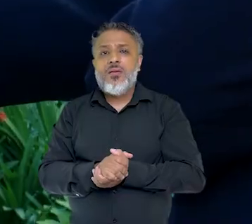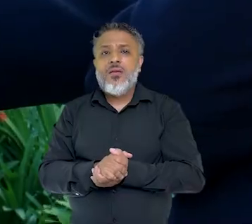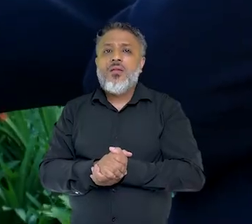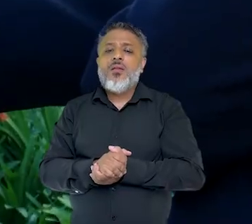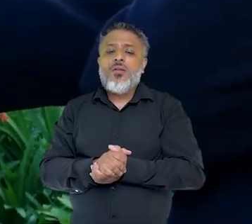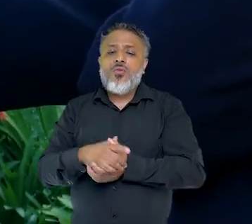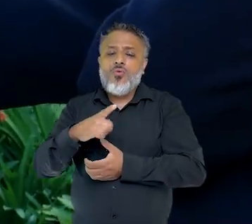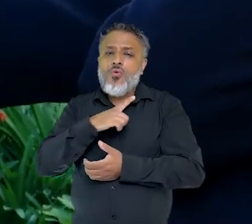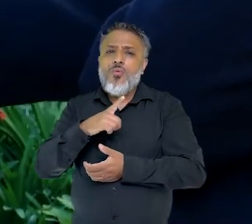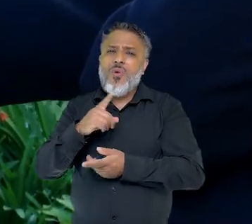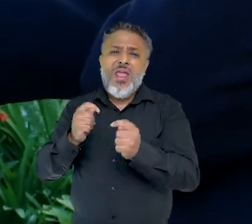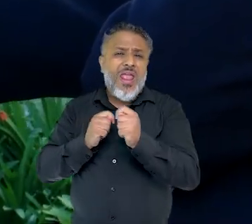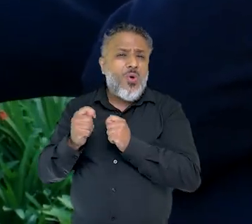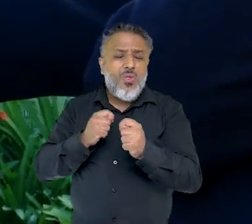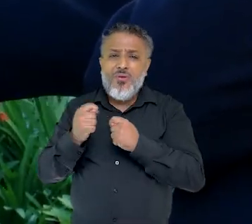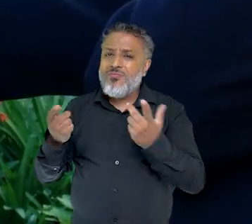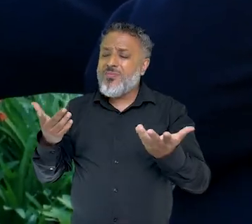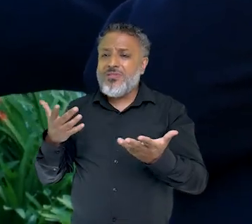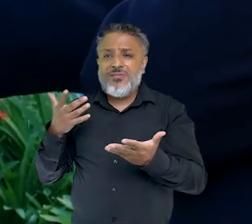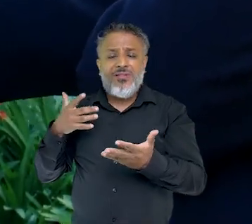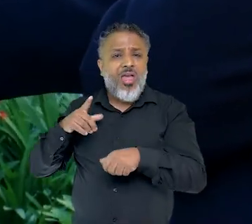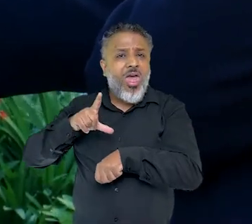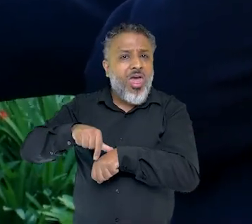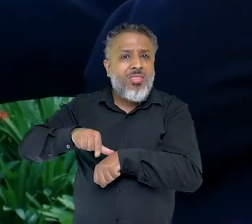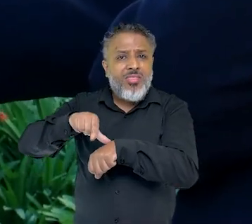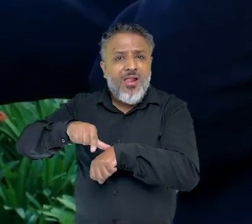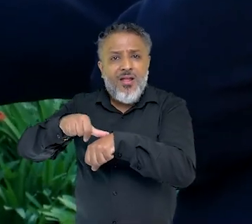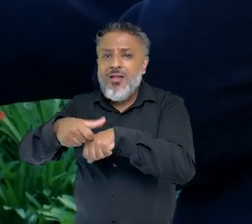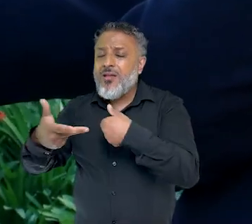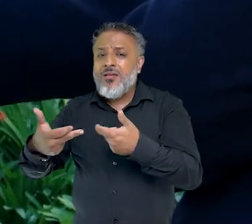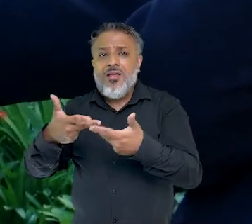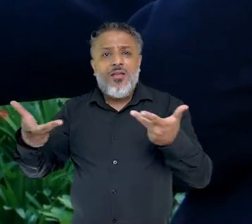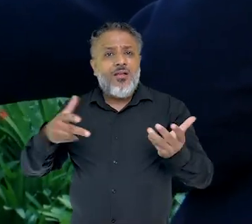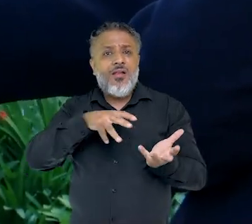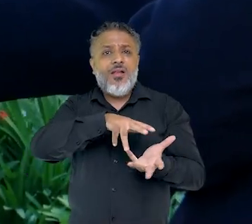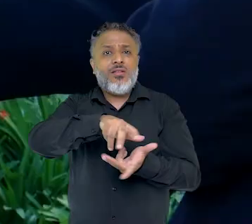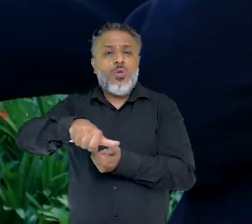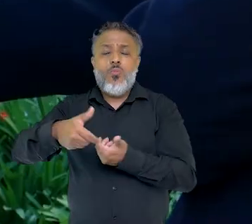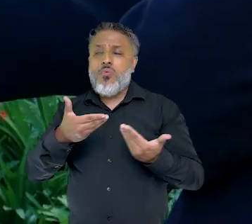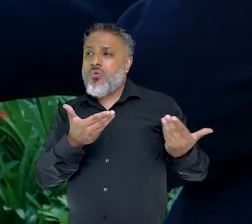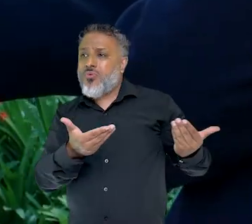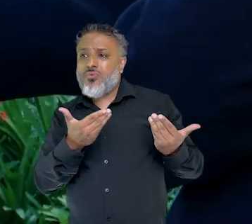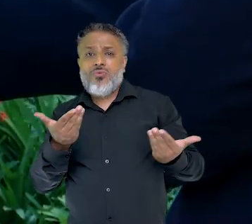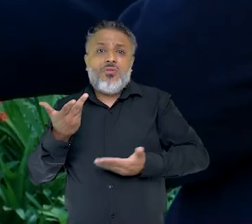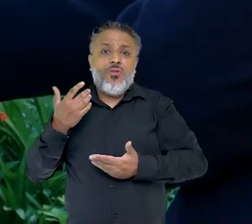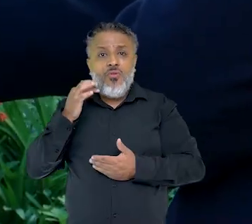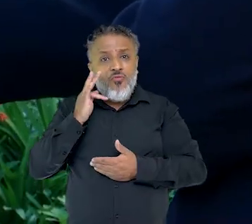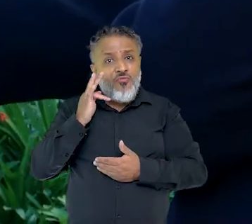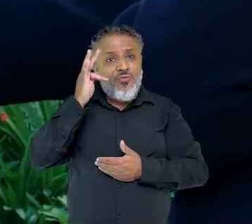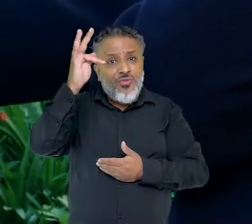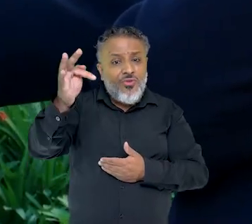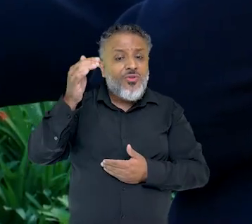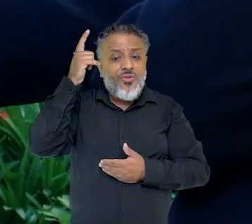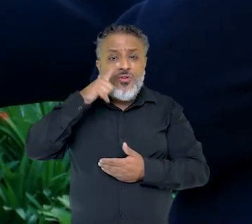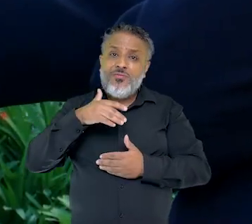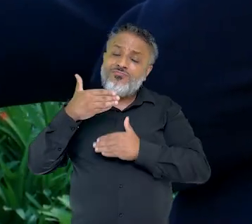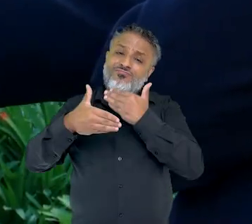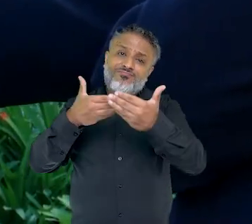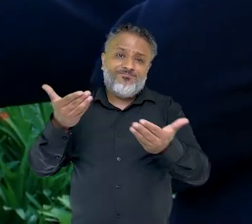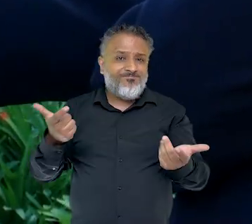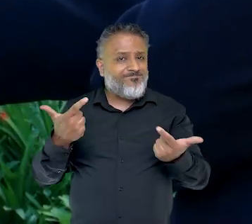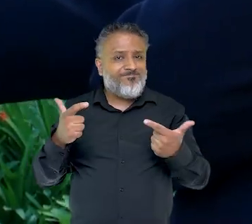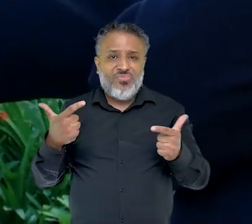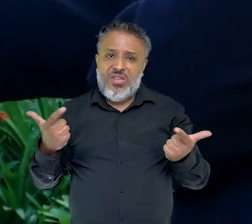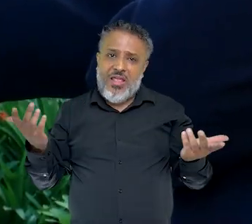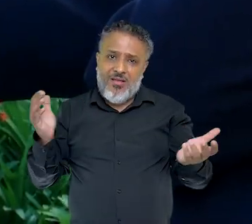uma economia totalmente atrasada com respeito ao mundo e sem um futuro promissório pela frente.